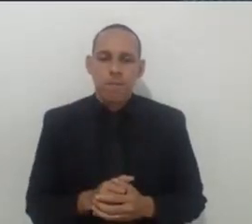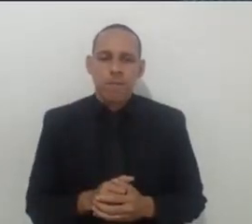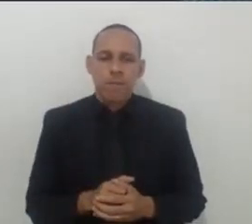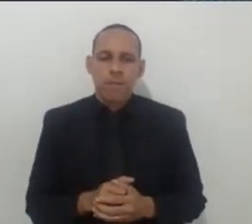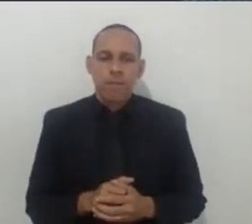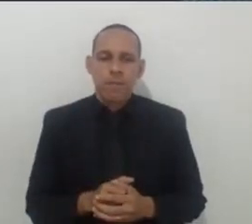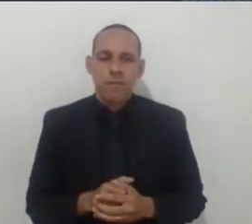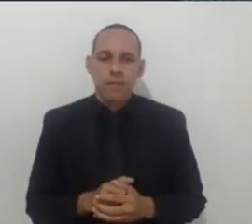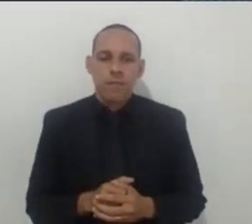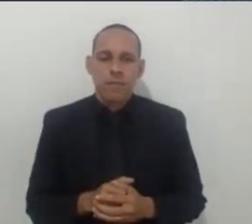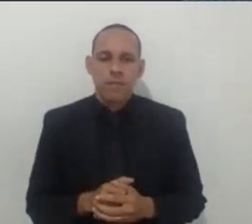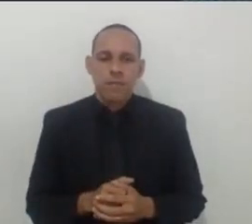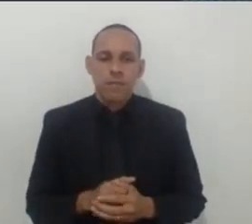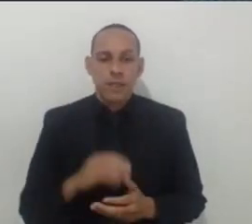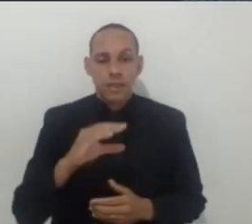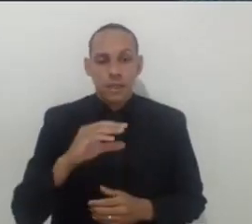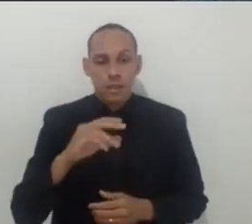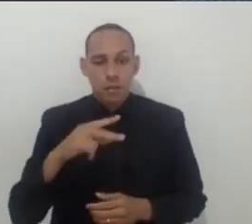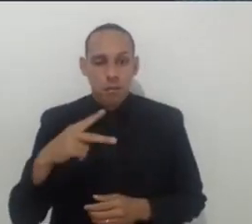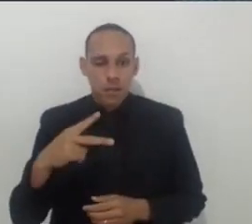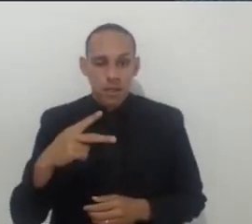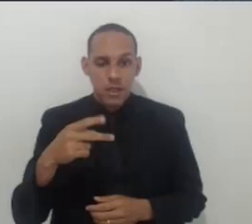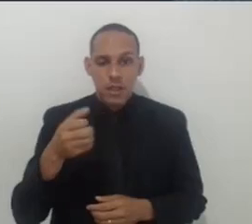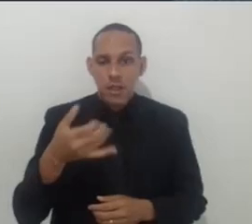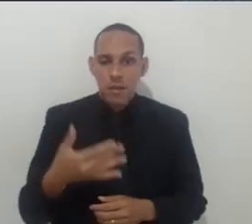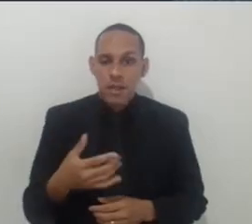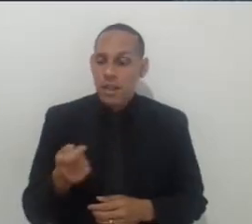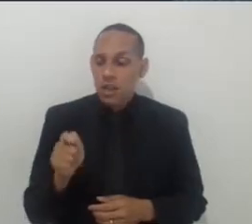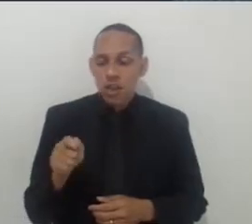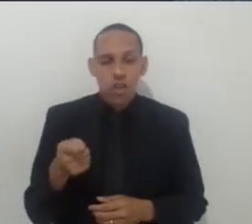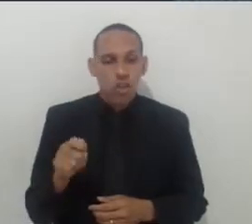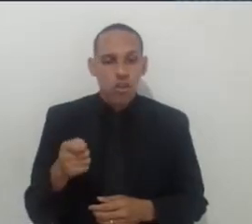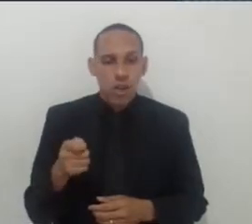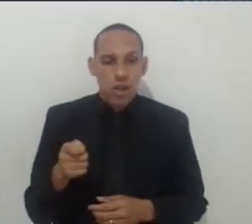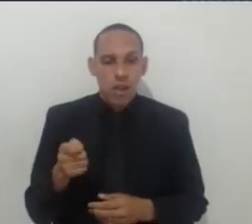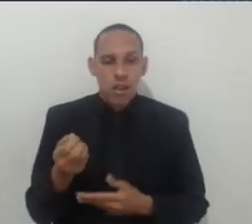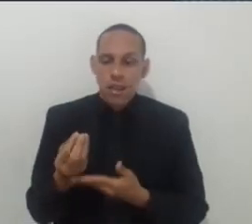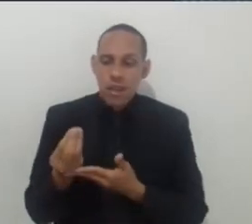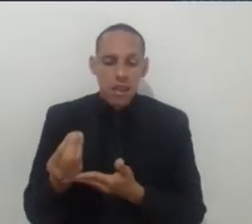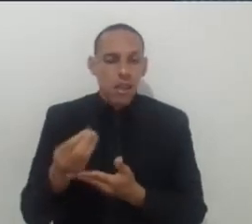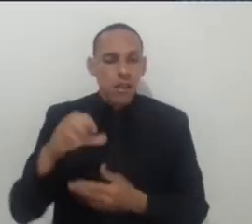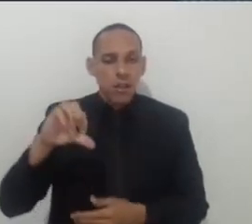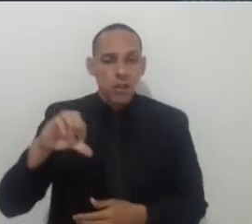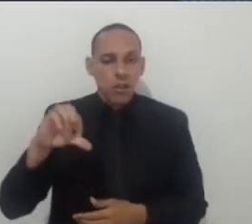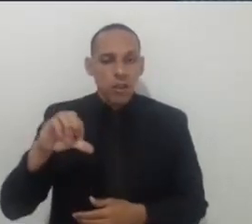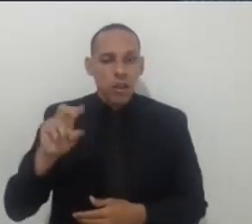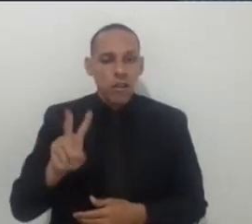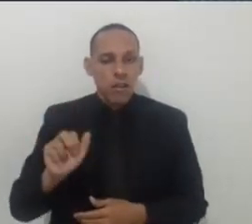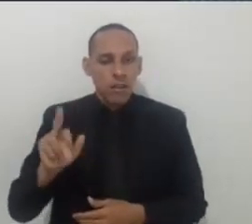o ACT diz que essas chaves foram entregues lá na Nona Vara no dia 15 de abril de